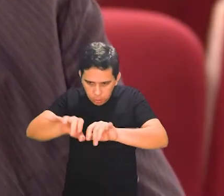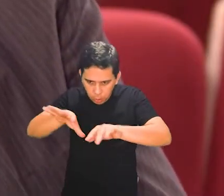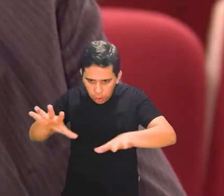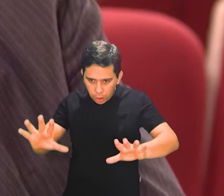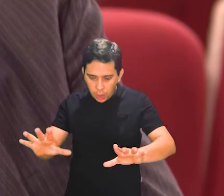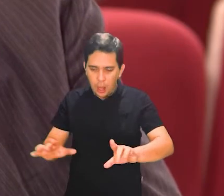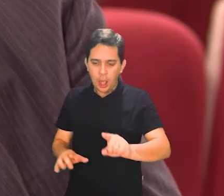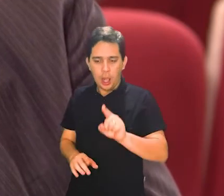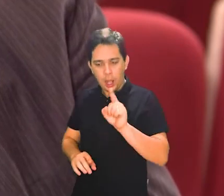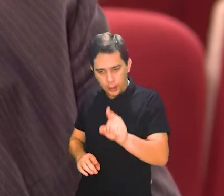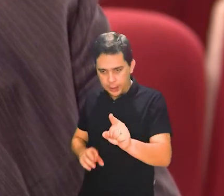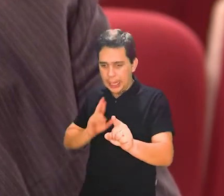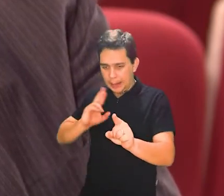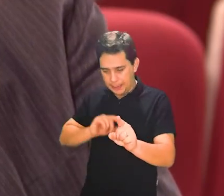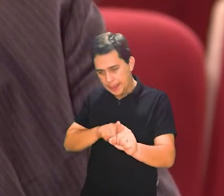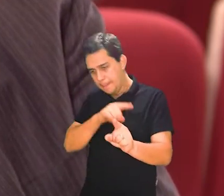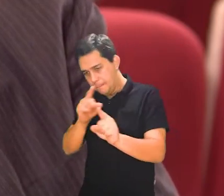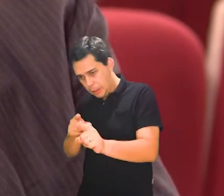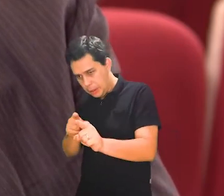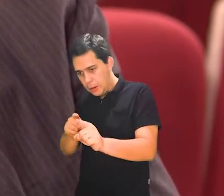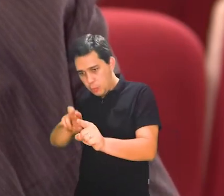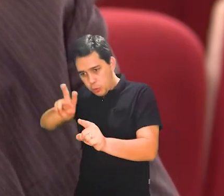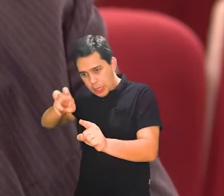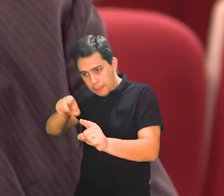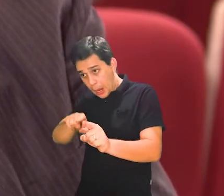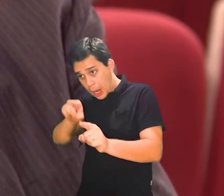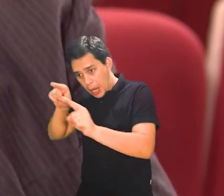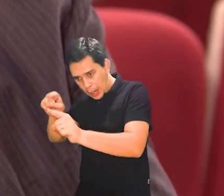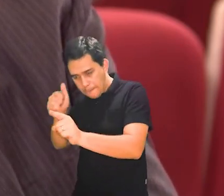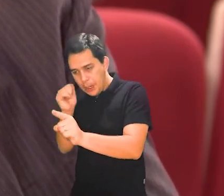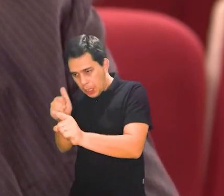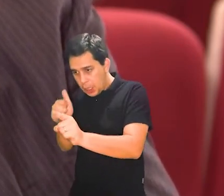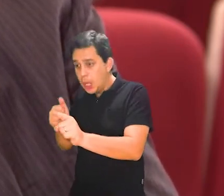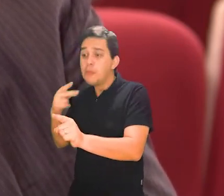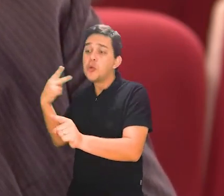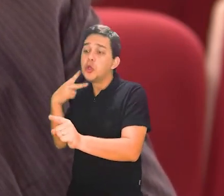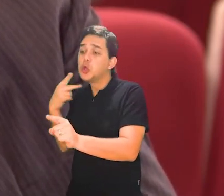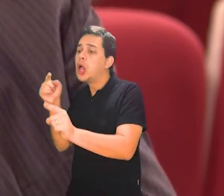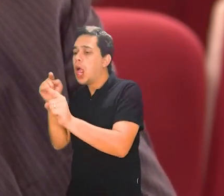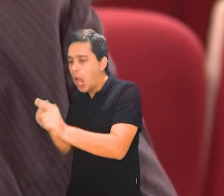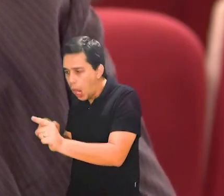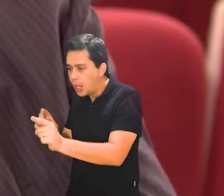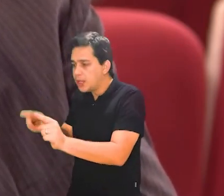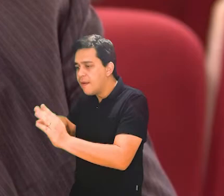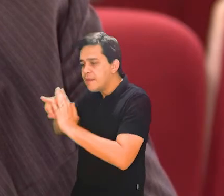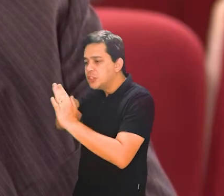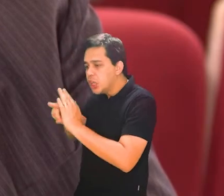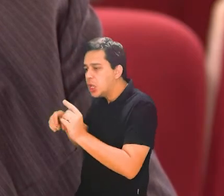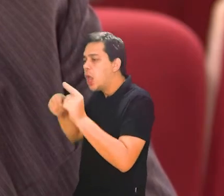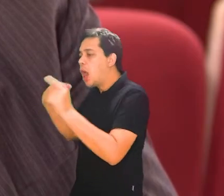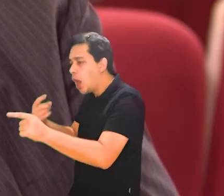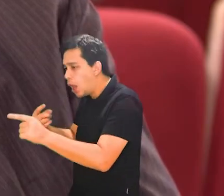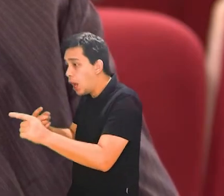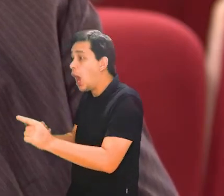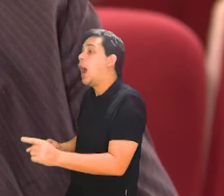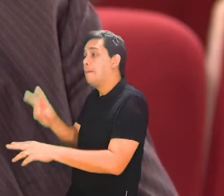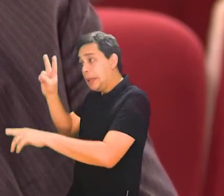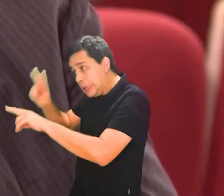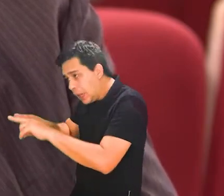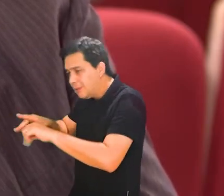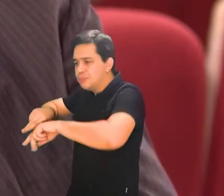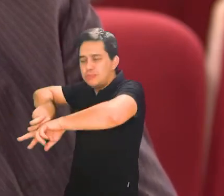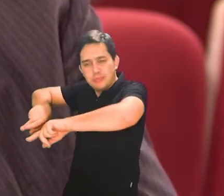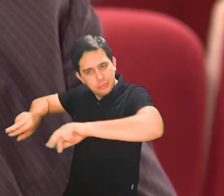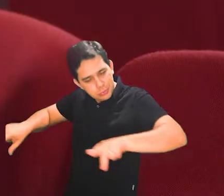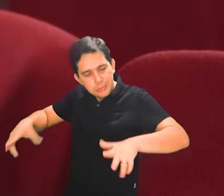etapa dessa tratativa que é feita. Ou seja, quando for encaminhada a uma promotoria, ele deve receber um e-mail indicando